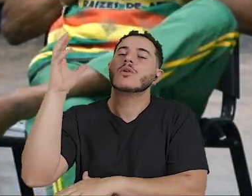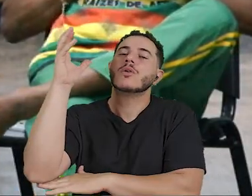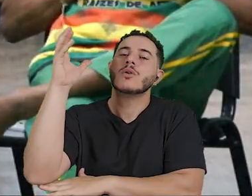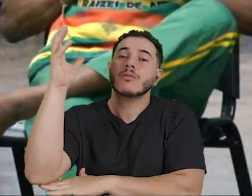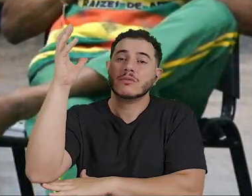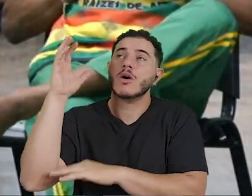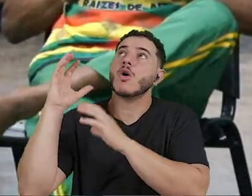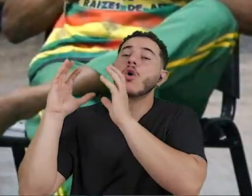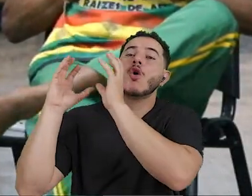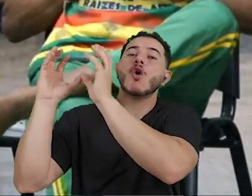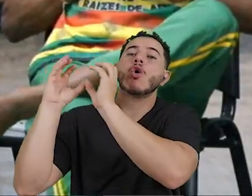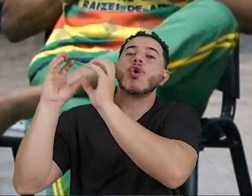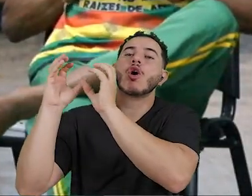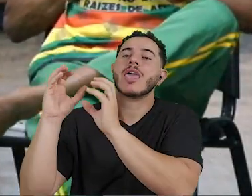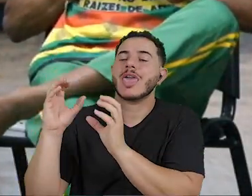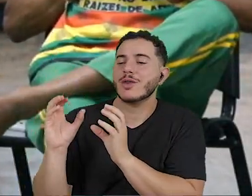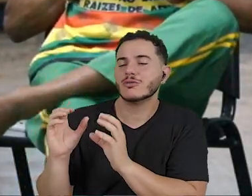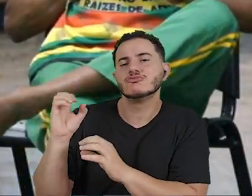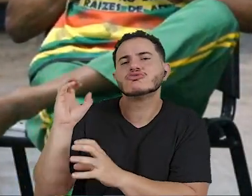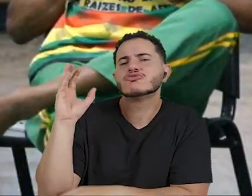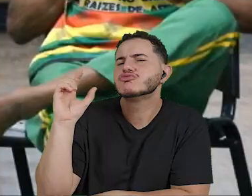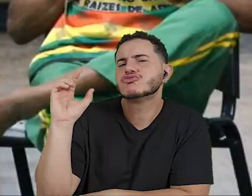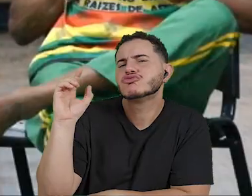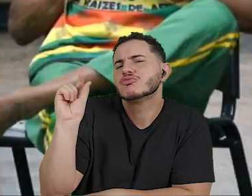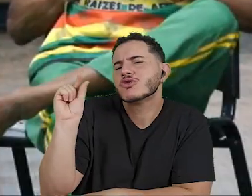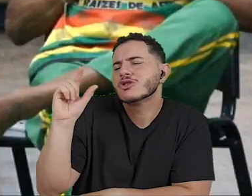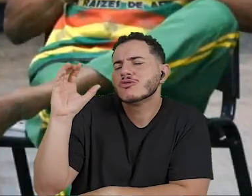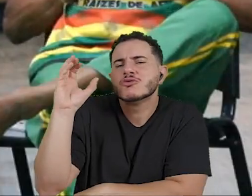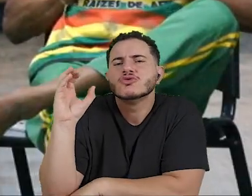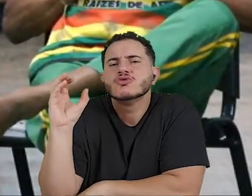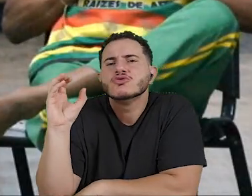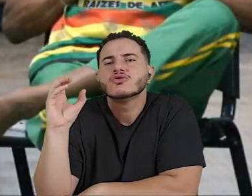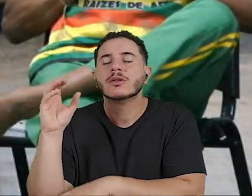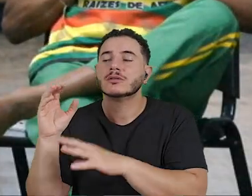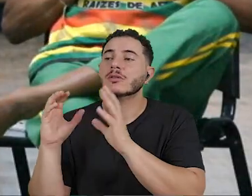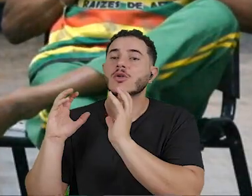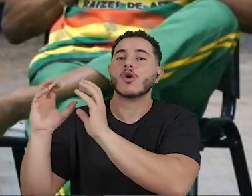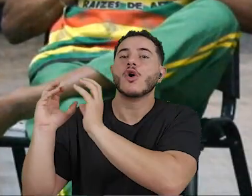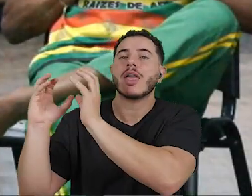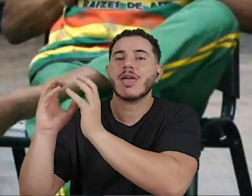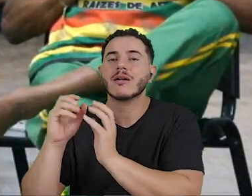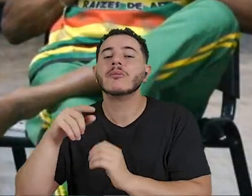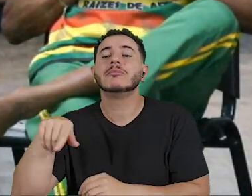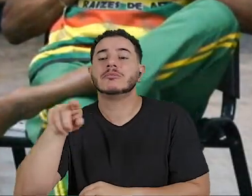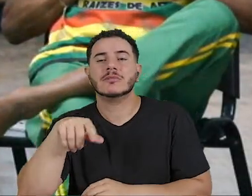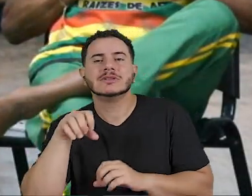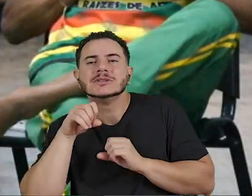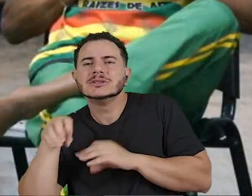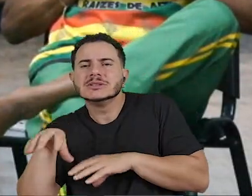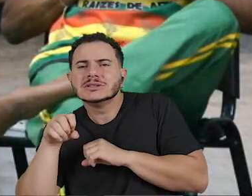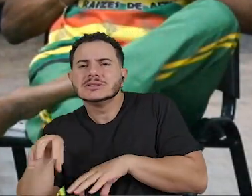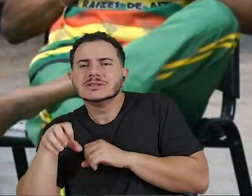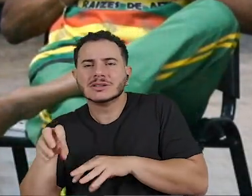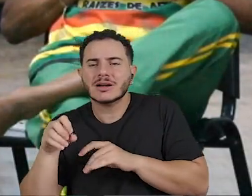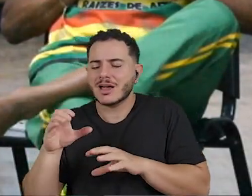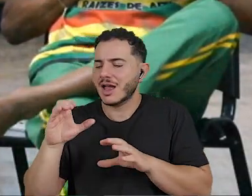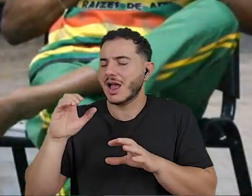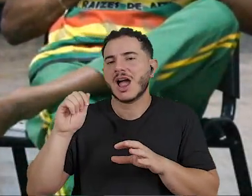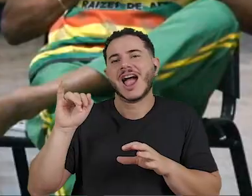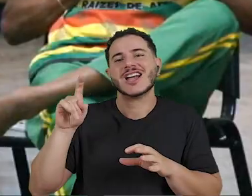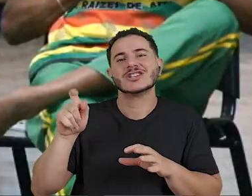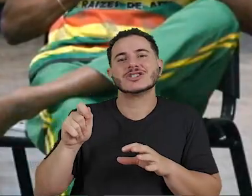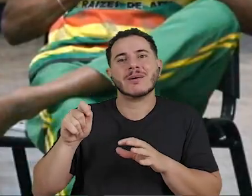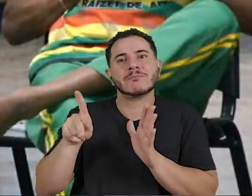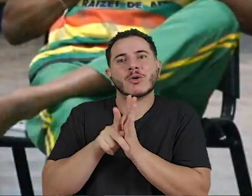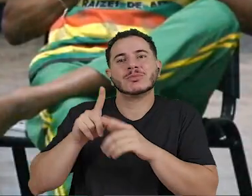anão. E ali ele demonstrava tudo aquilo que eu consigo ver nele hoje, que